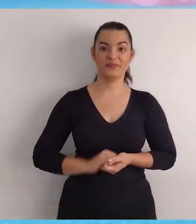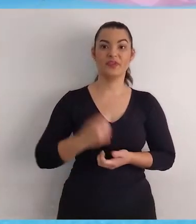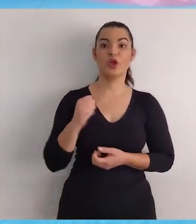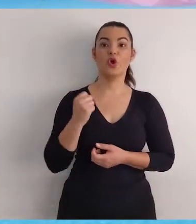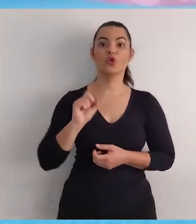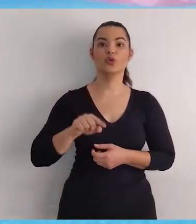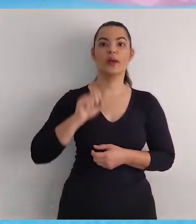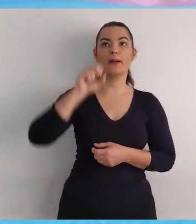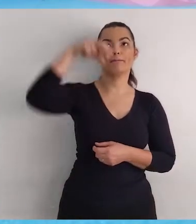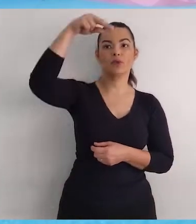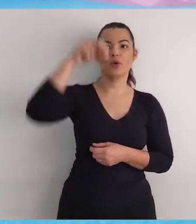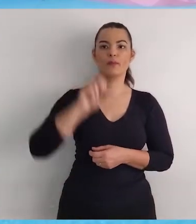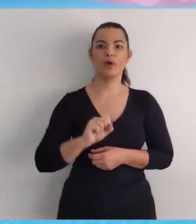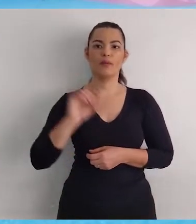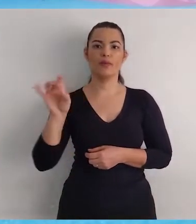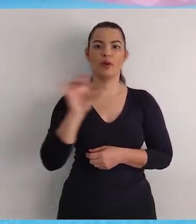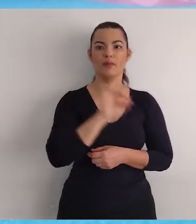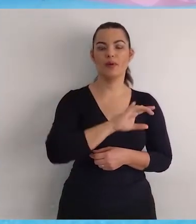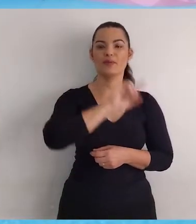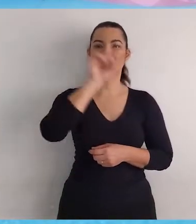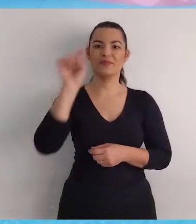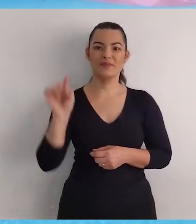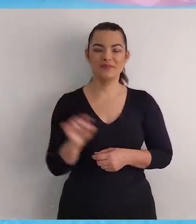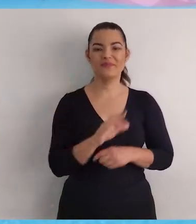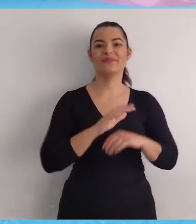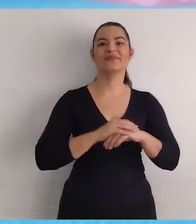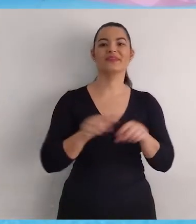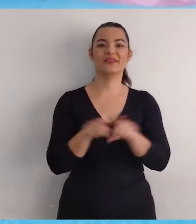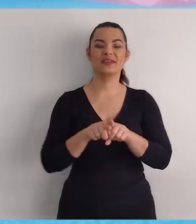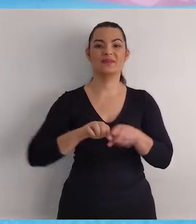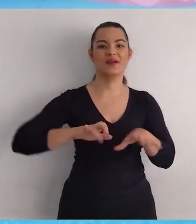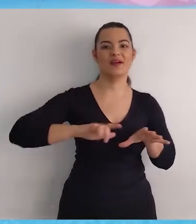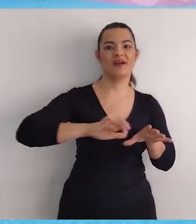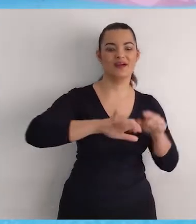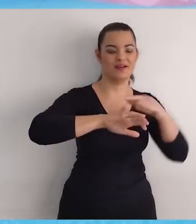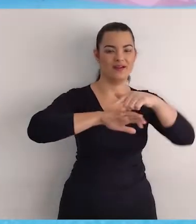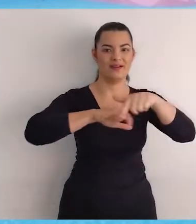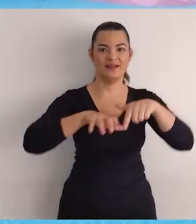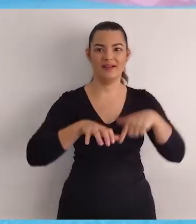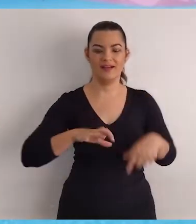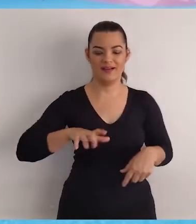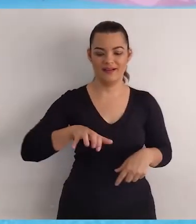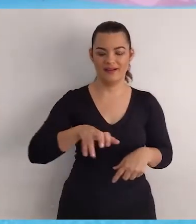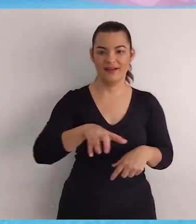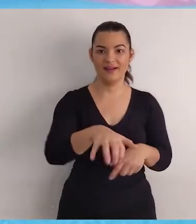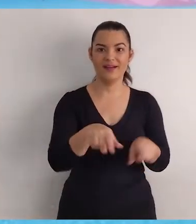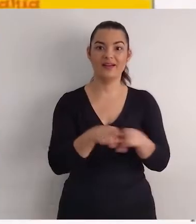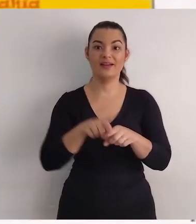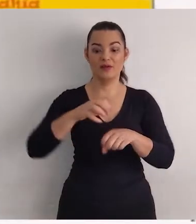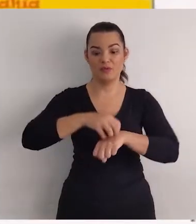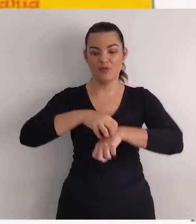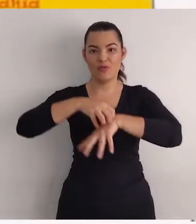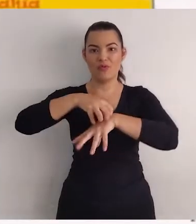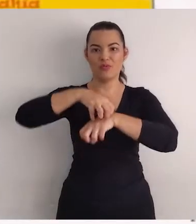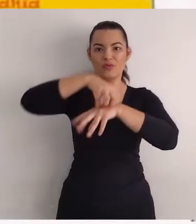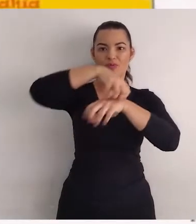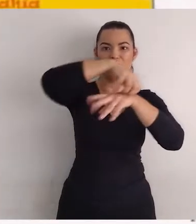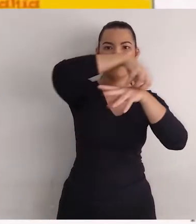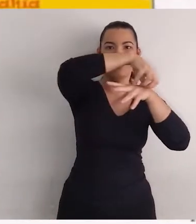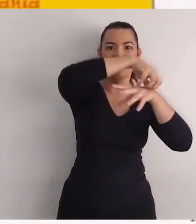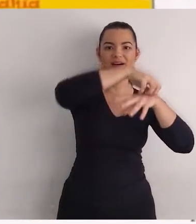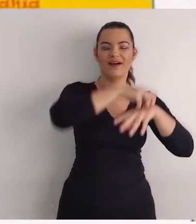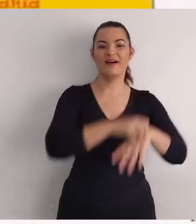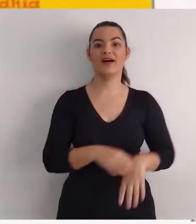8 são os pontos cardeais e colaterais, as pernas da aranha e os braços do polvo.